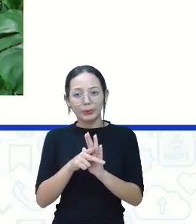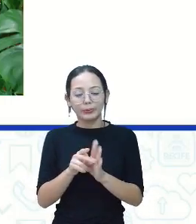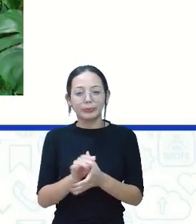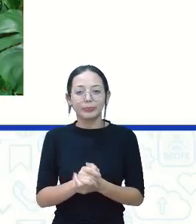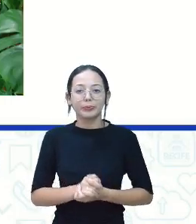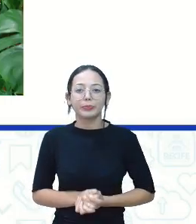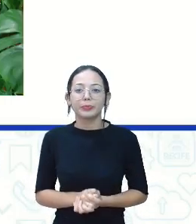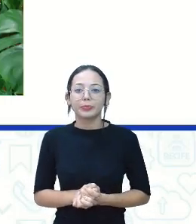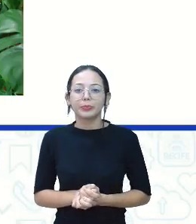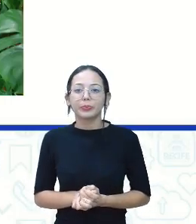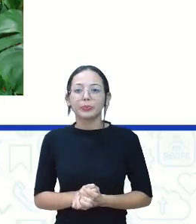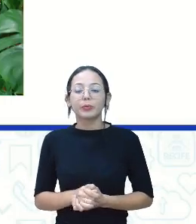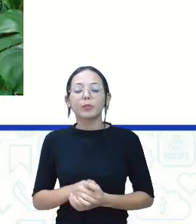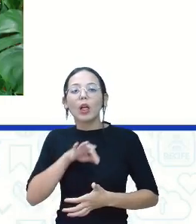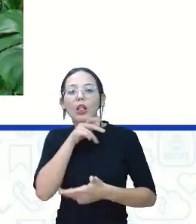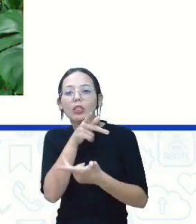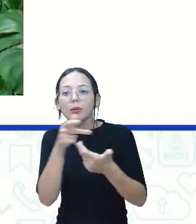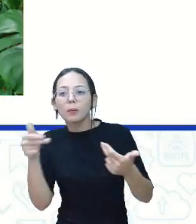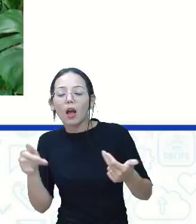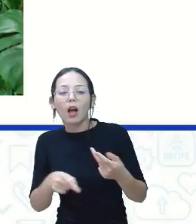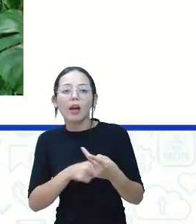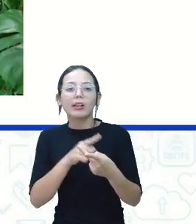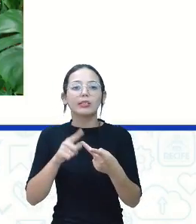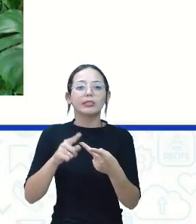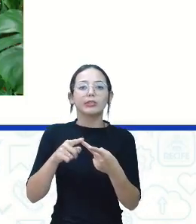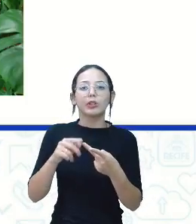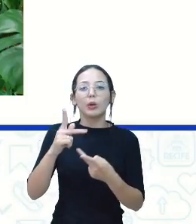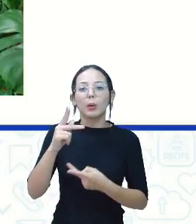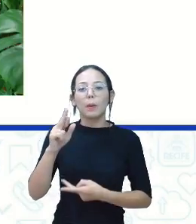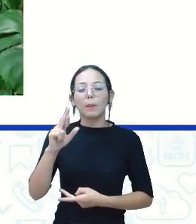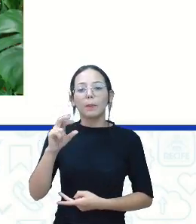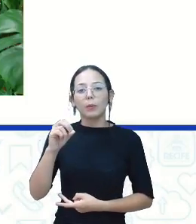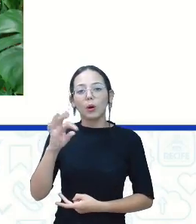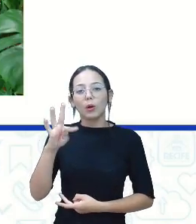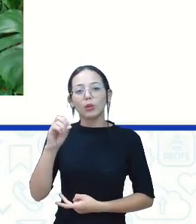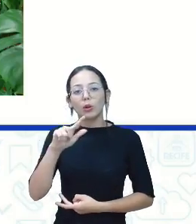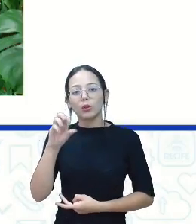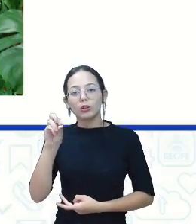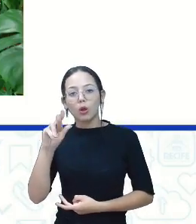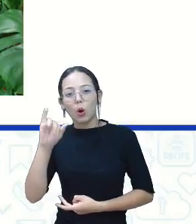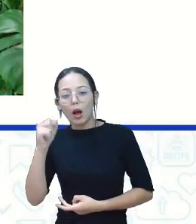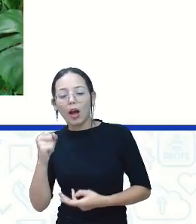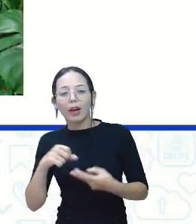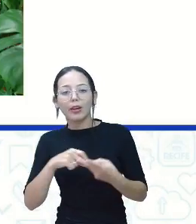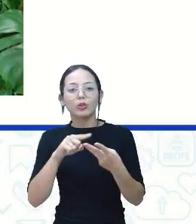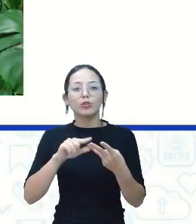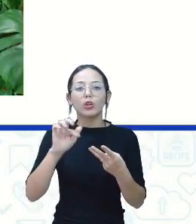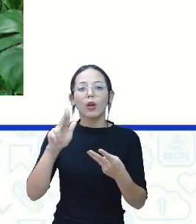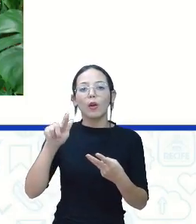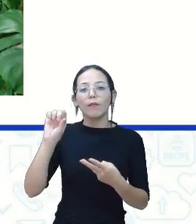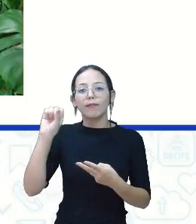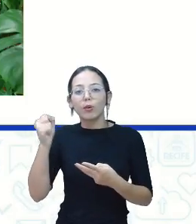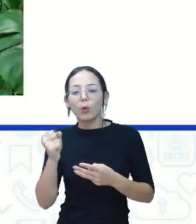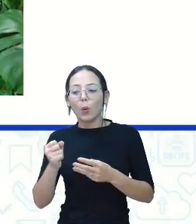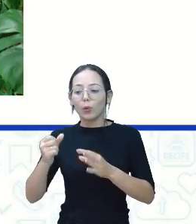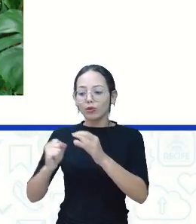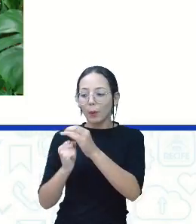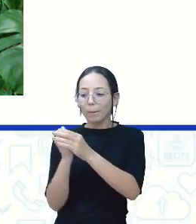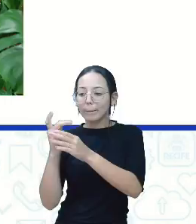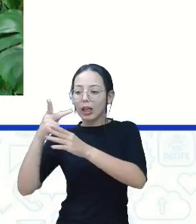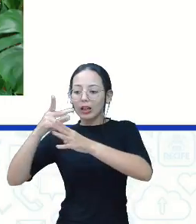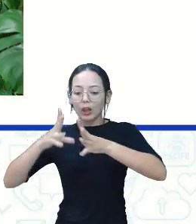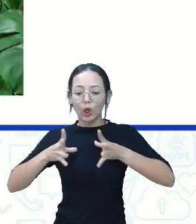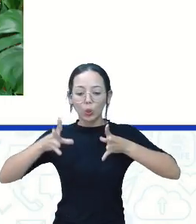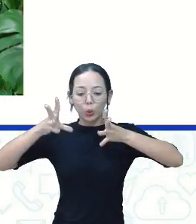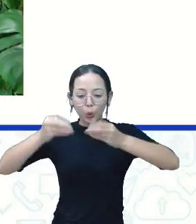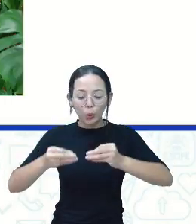né? Os animais, os protozoários, fungos, plantas, então todos